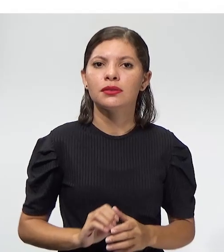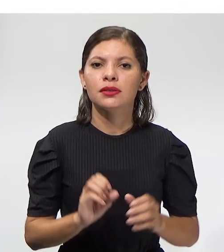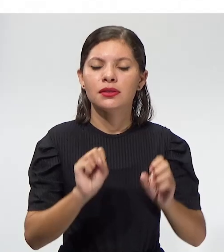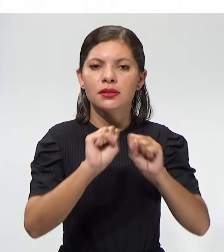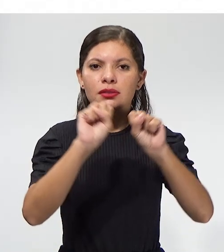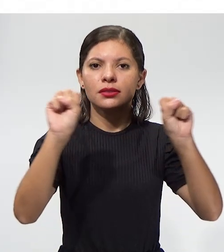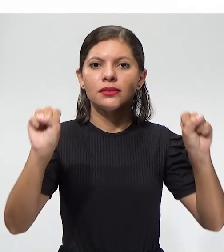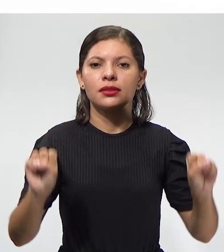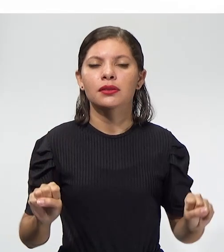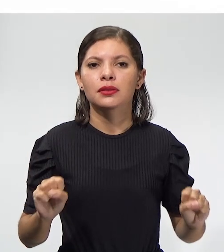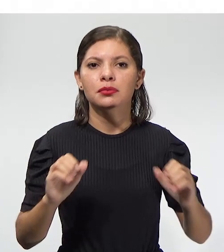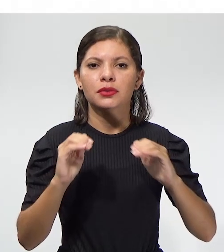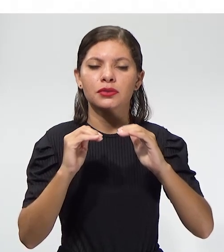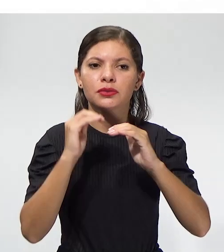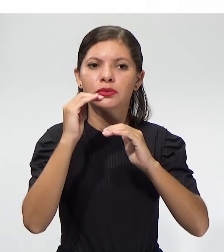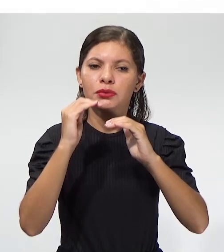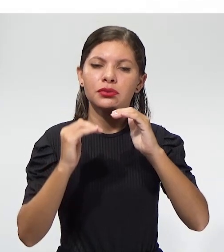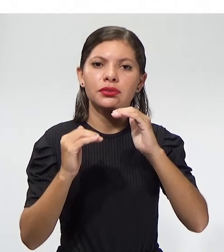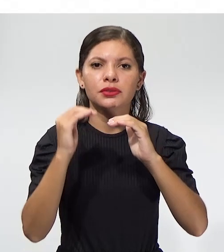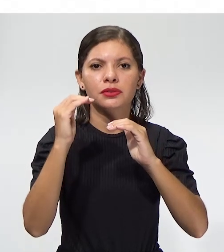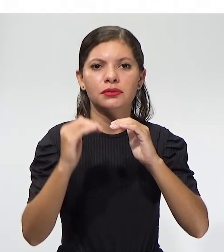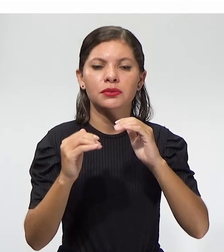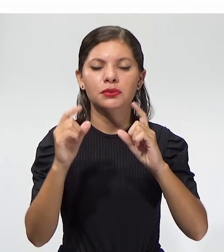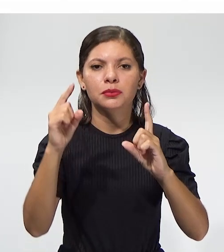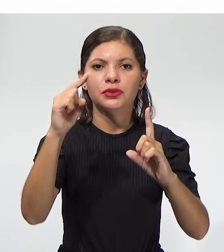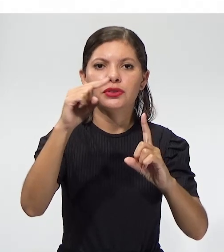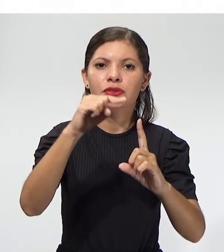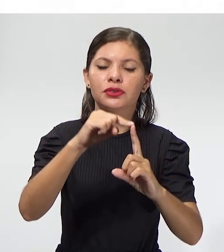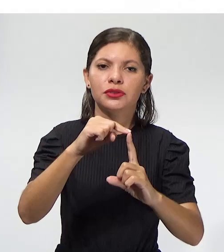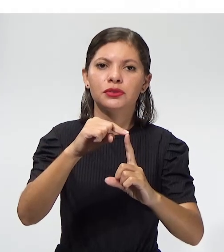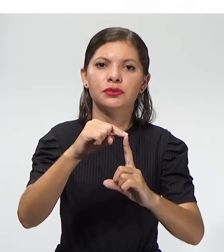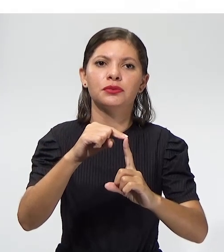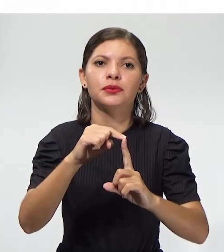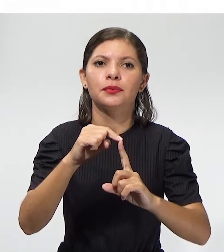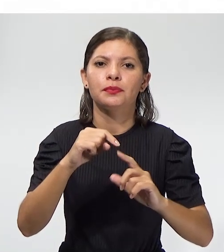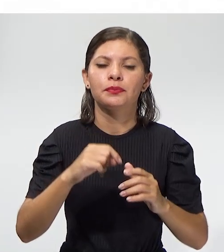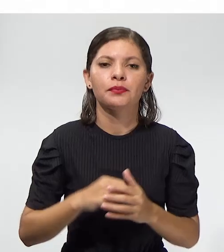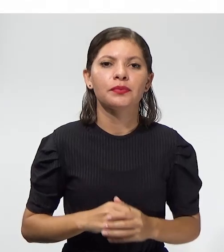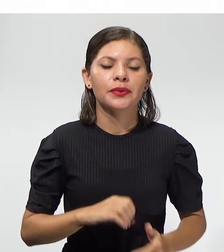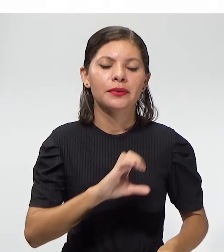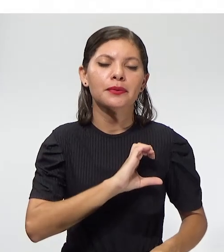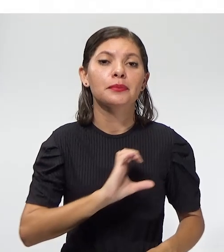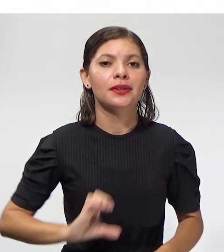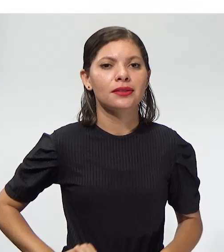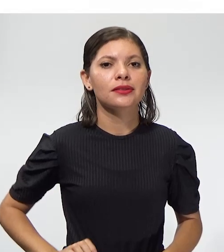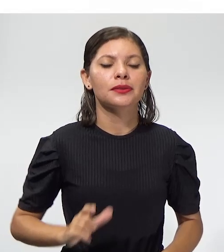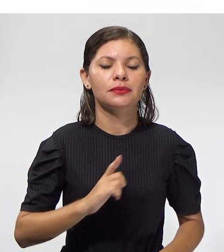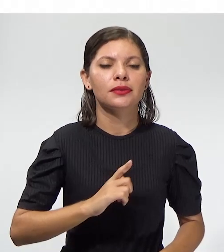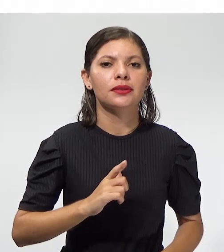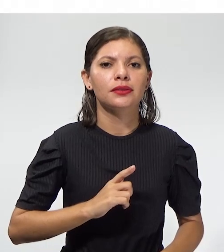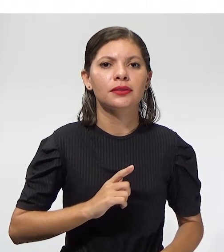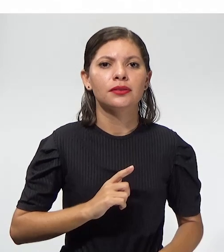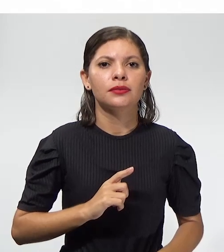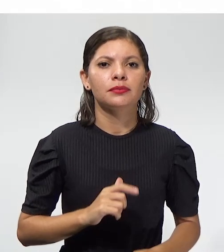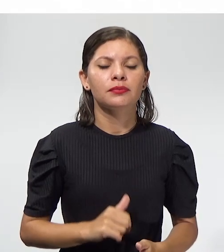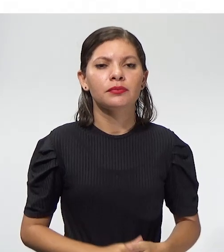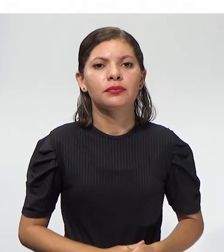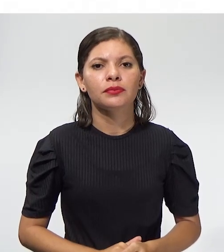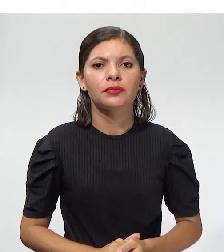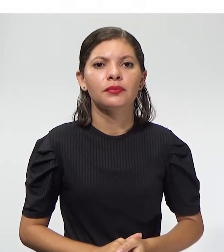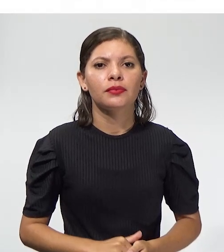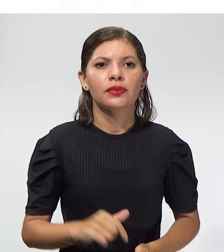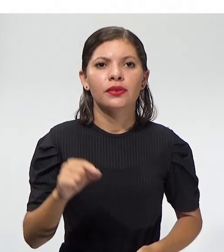Já é um sistema também de um nível, com muitos objetivos que podem ser traçados, mas existe